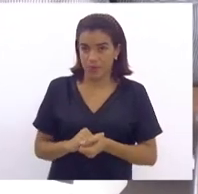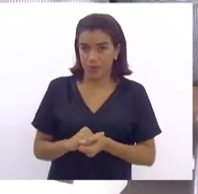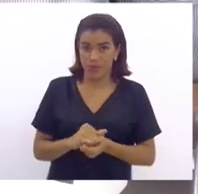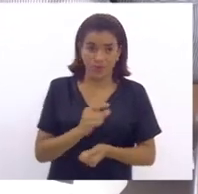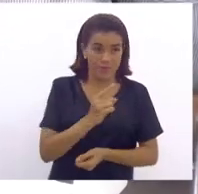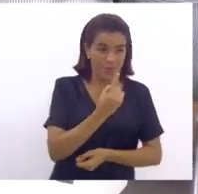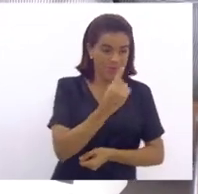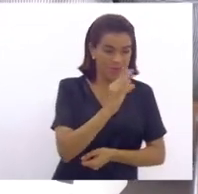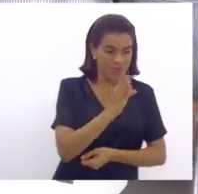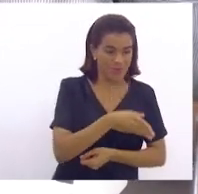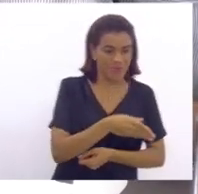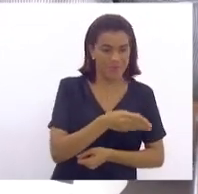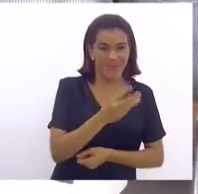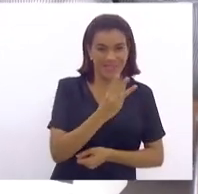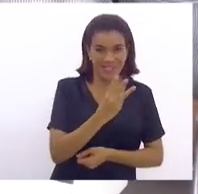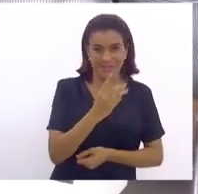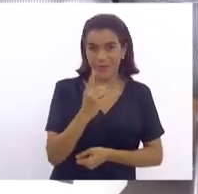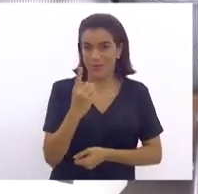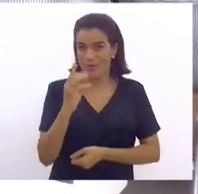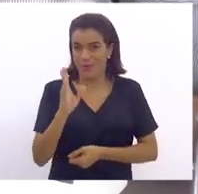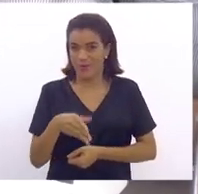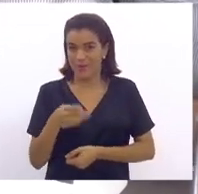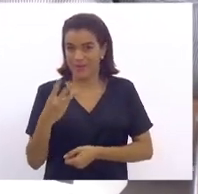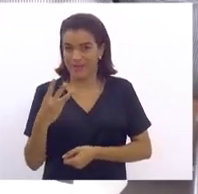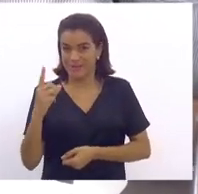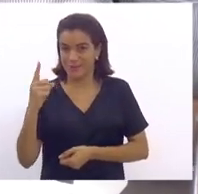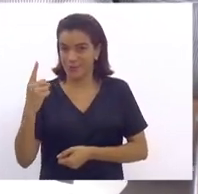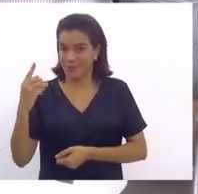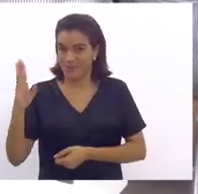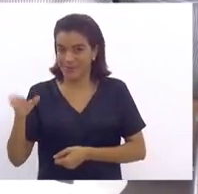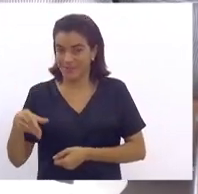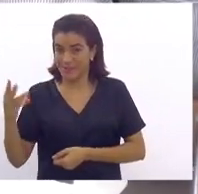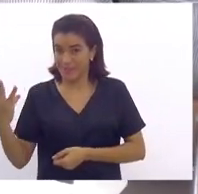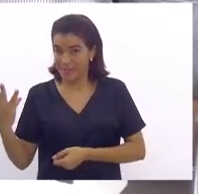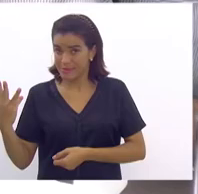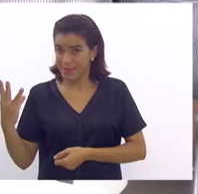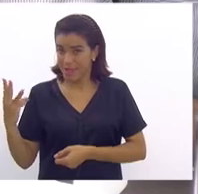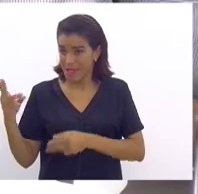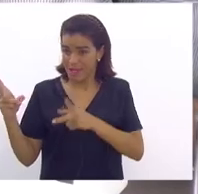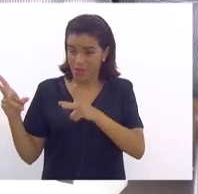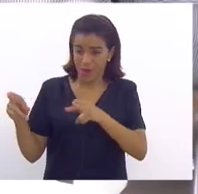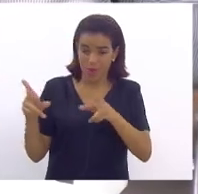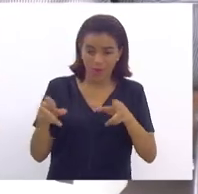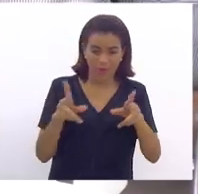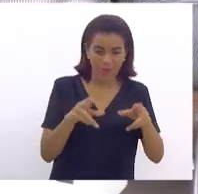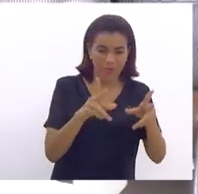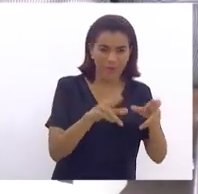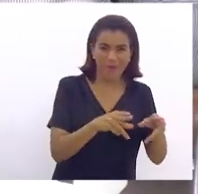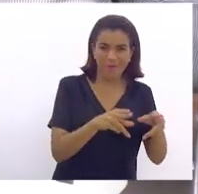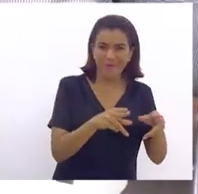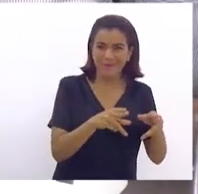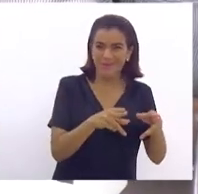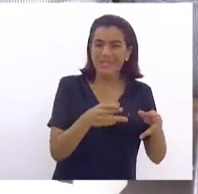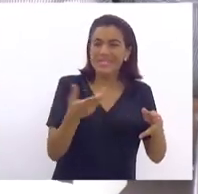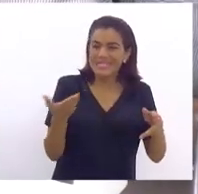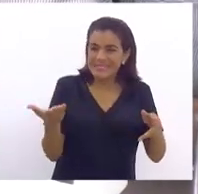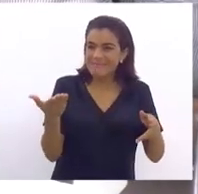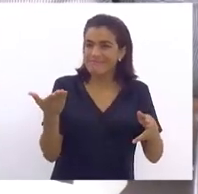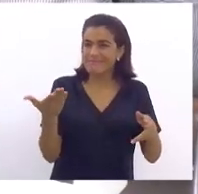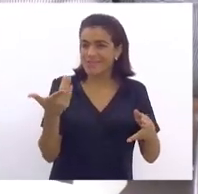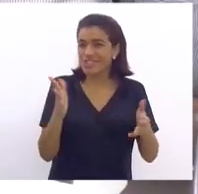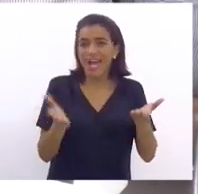terço, um terço, você já está dizendo que os 1.000 servidores pesam tanto quanto os 30 mil alunos. Então, na verdade... Você já equilibrou